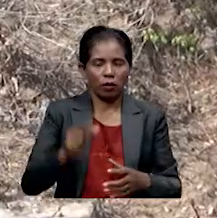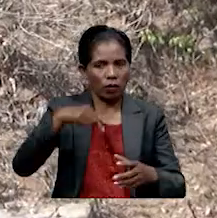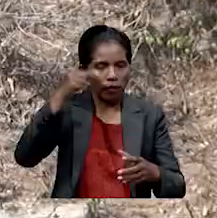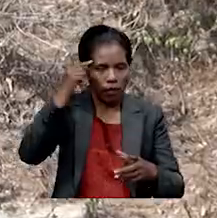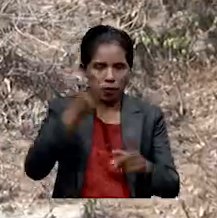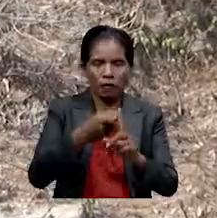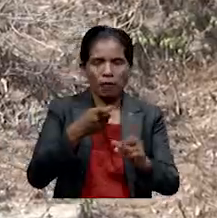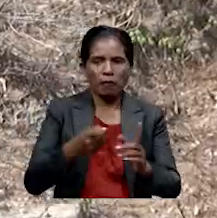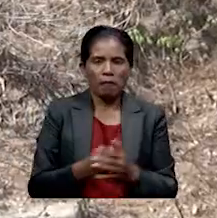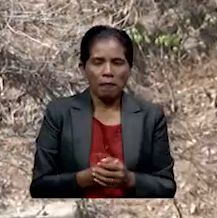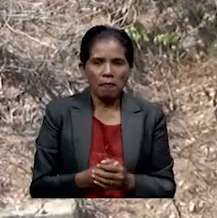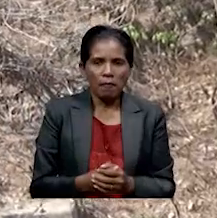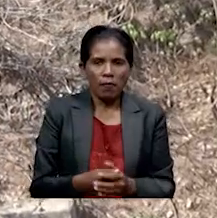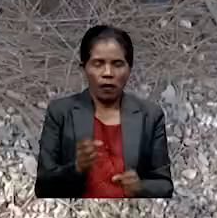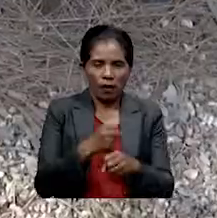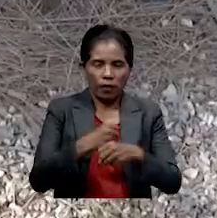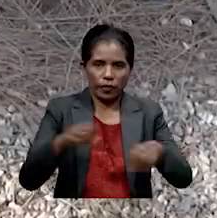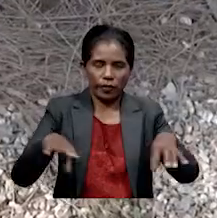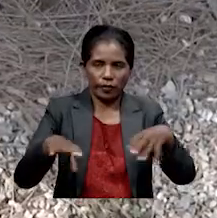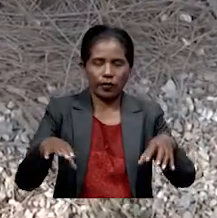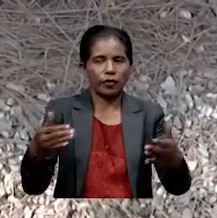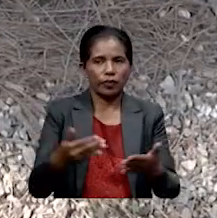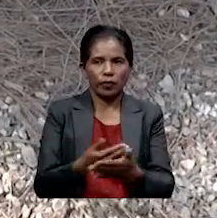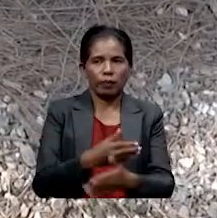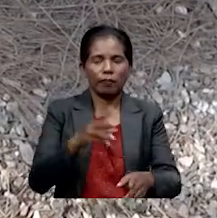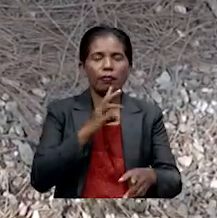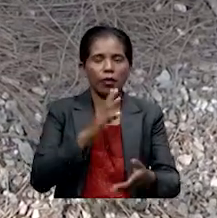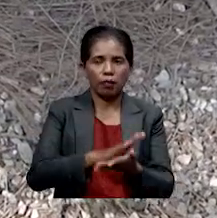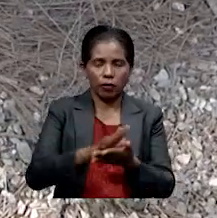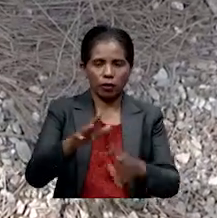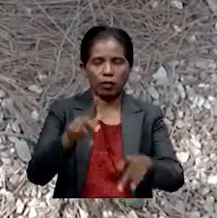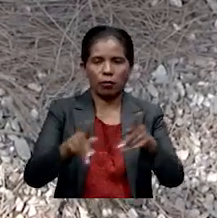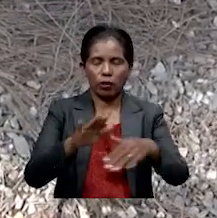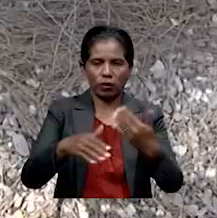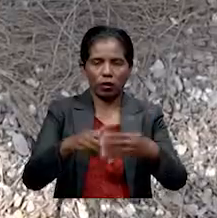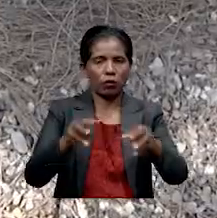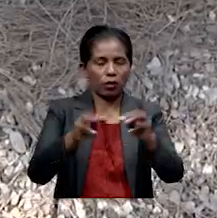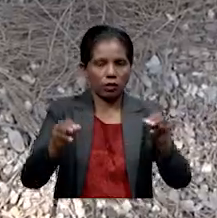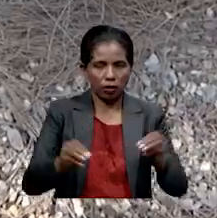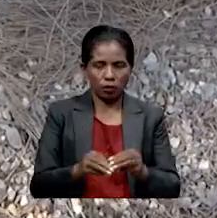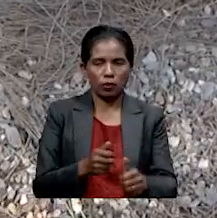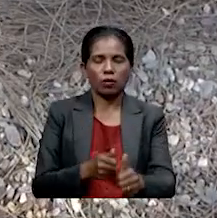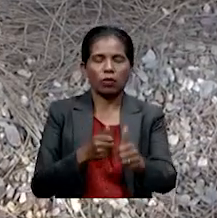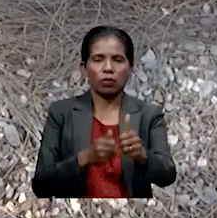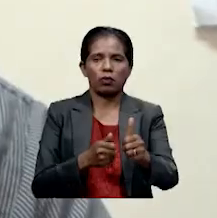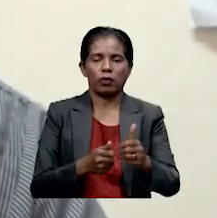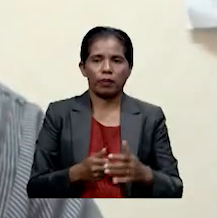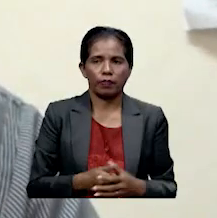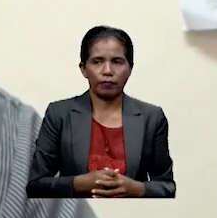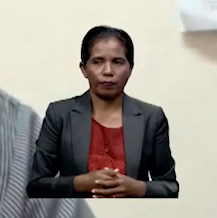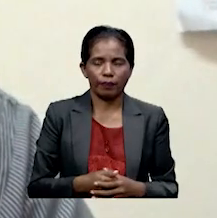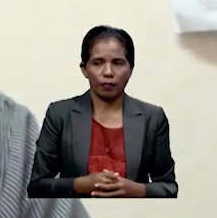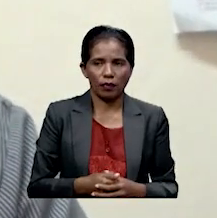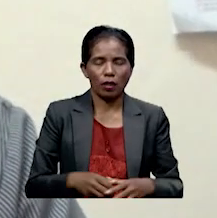BTLP se halu sistema fong kanalizasaun bemos ba komunidade ia munisipio no pos administrativo sira mai betuir fase. Samba projeto